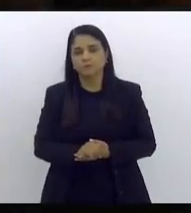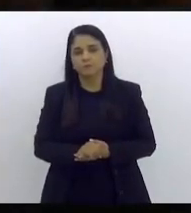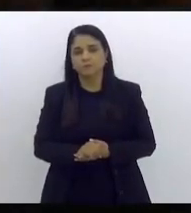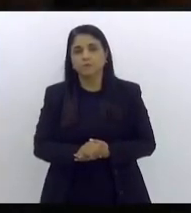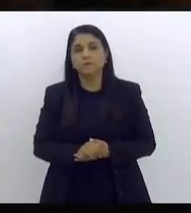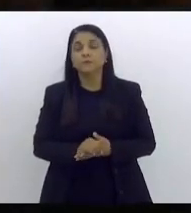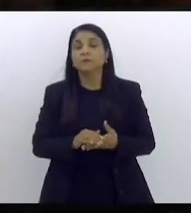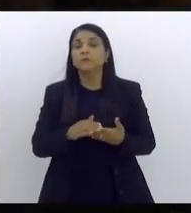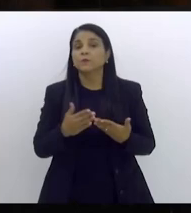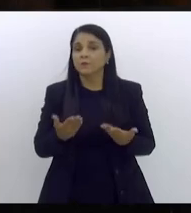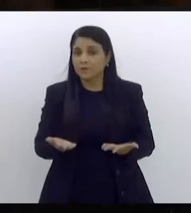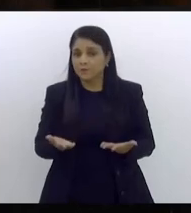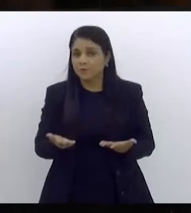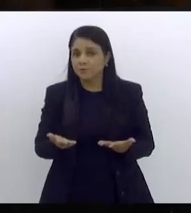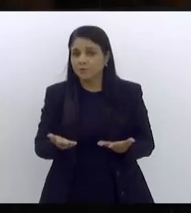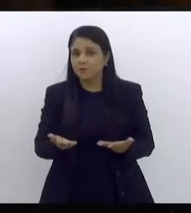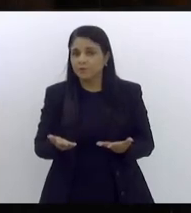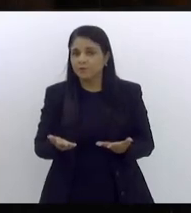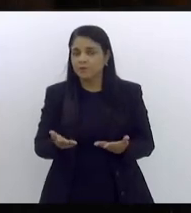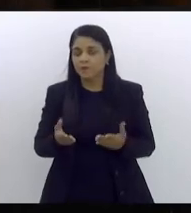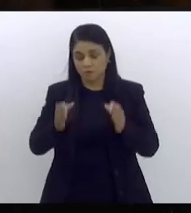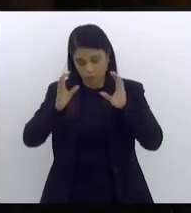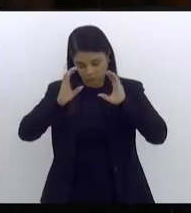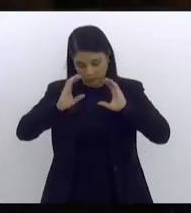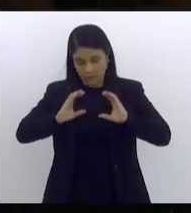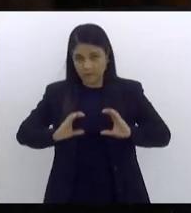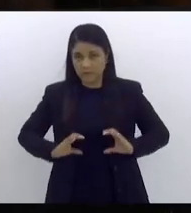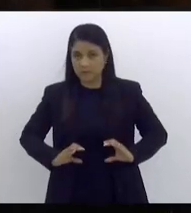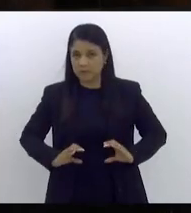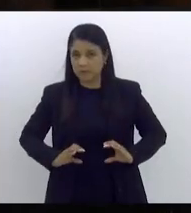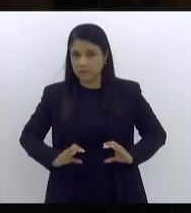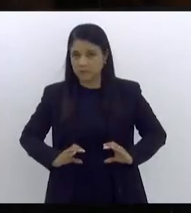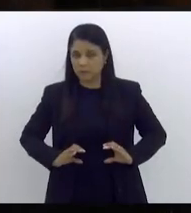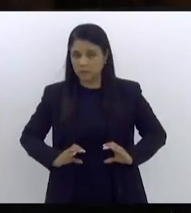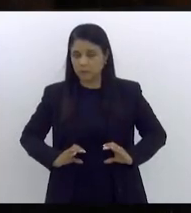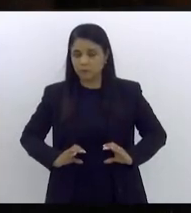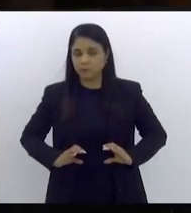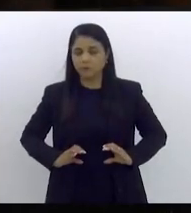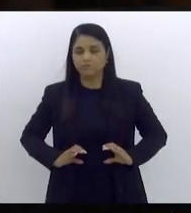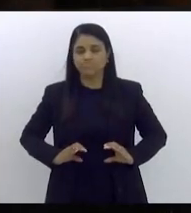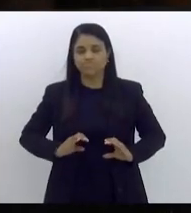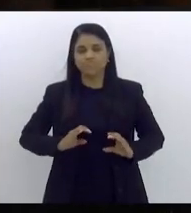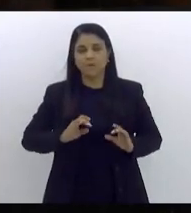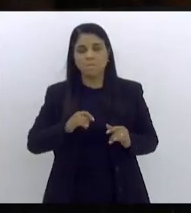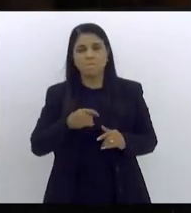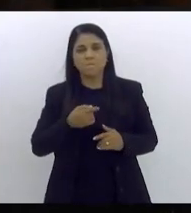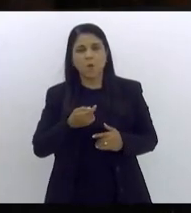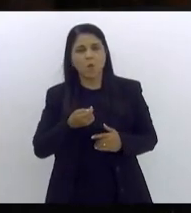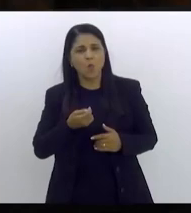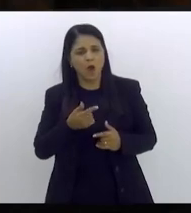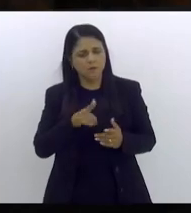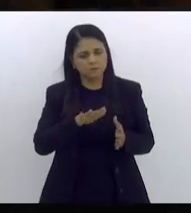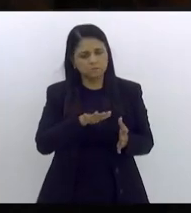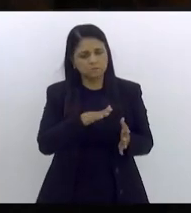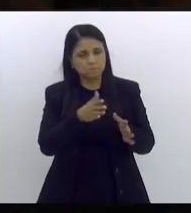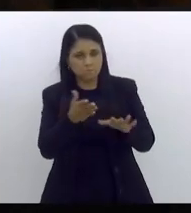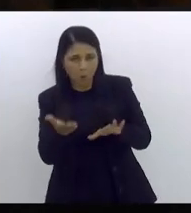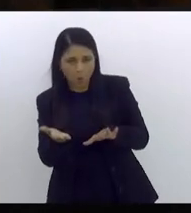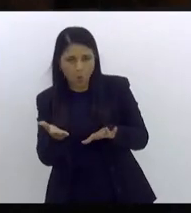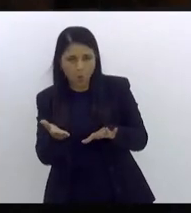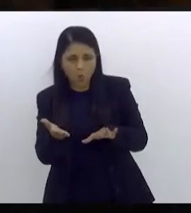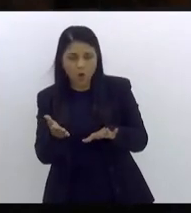Quando um cidadão está à beira da morte e a família